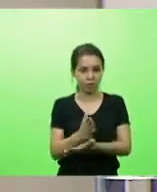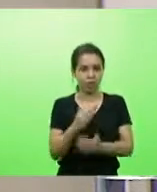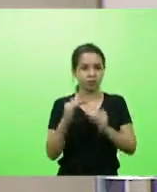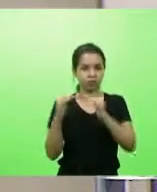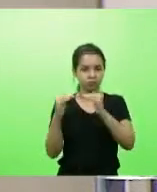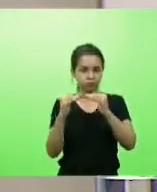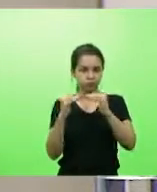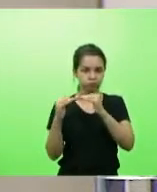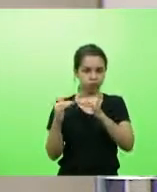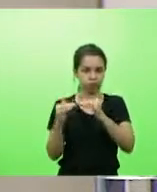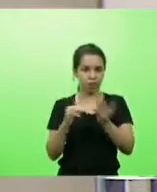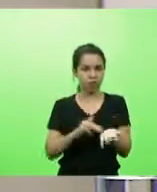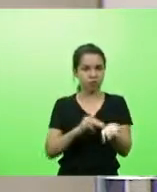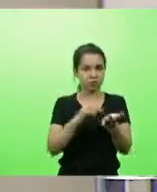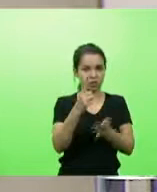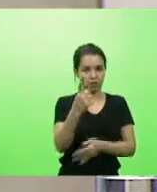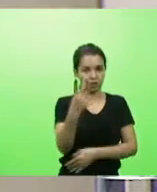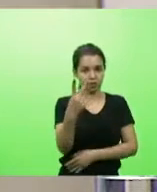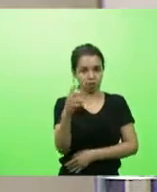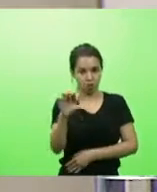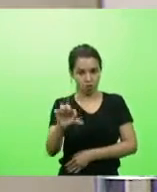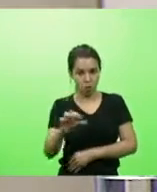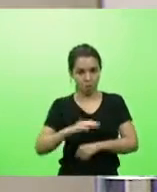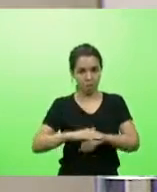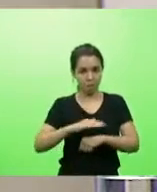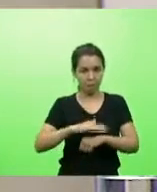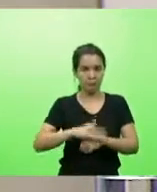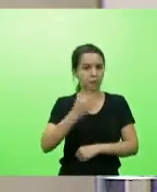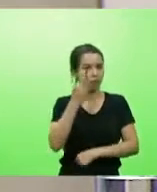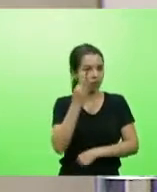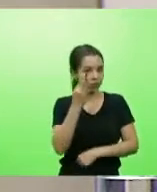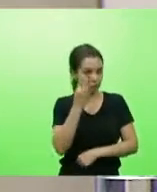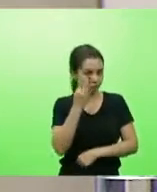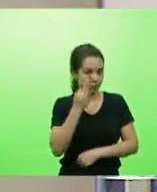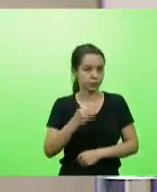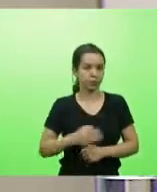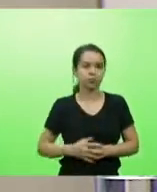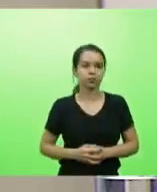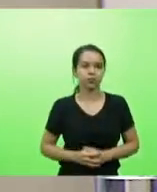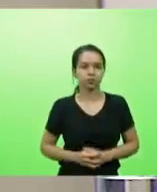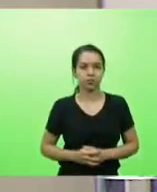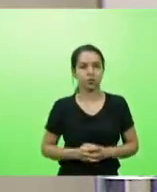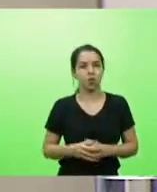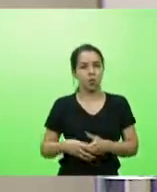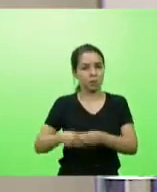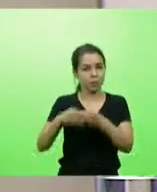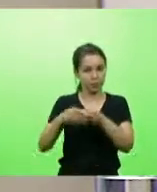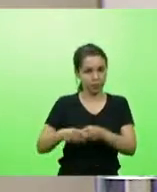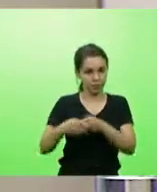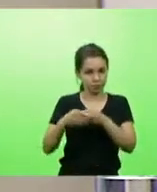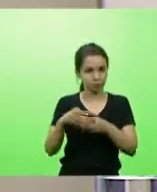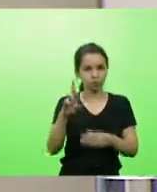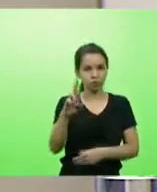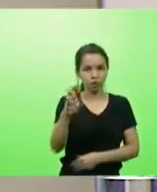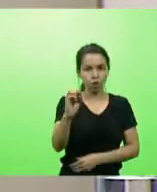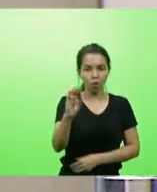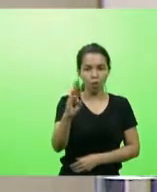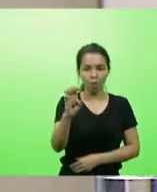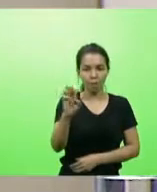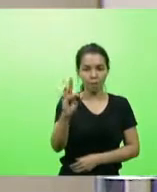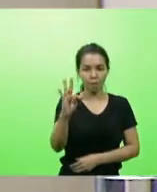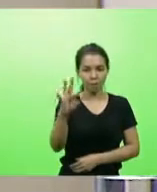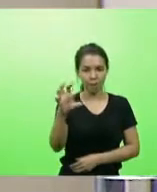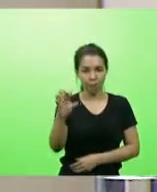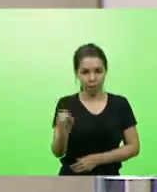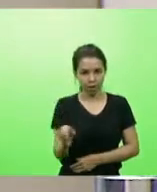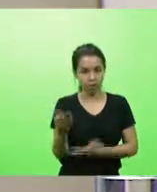por unanimidade. Moção 129, autor deputado Fernando Krelink. Cumprimentando o senhor Roberto Alves, pela passagem dos seus 80